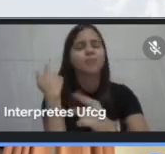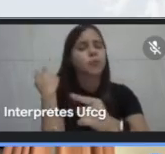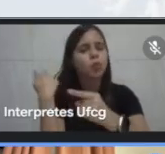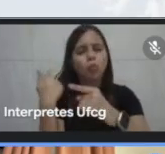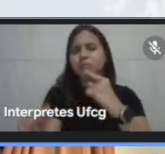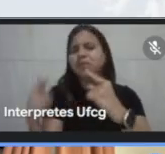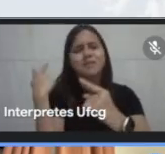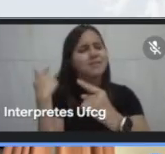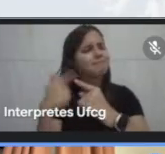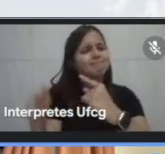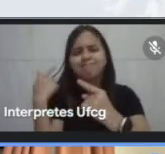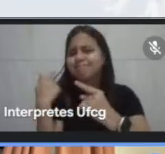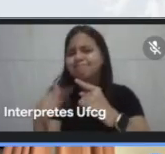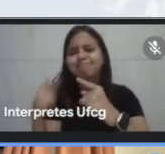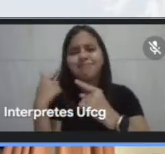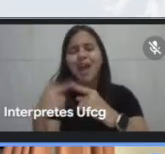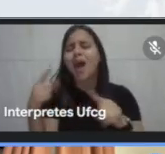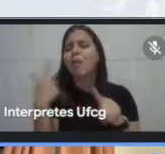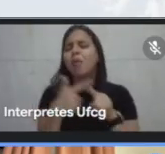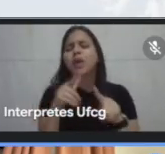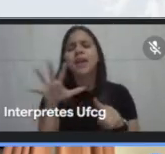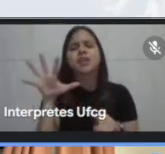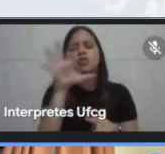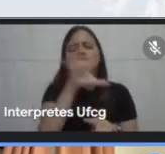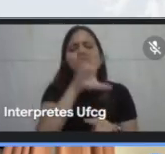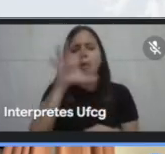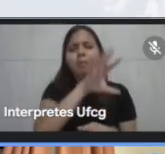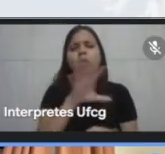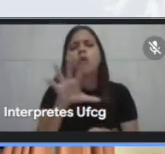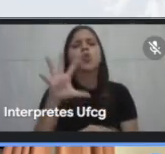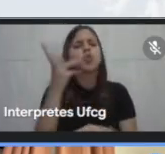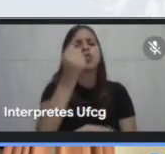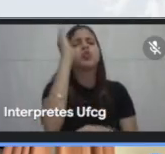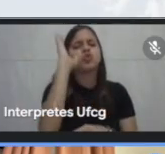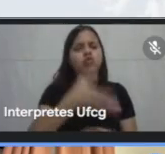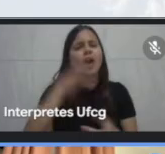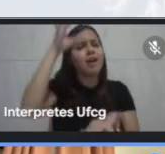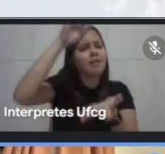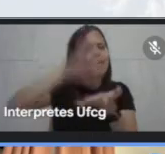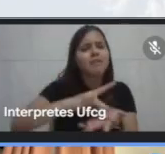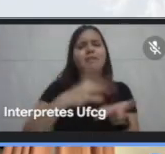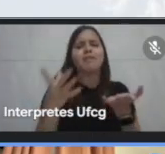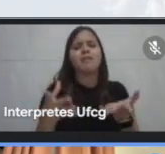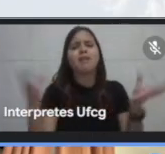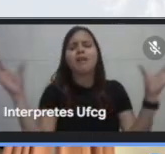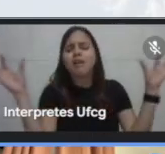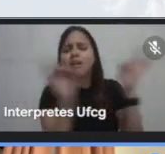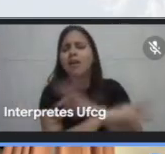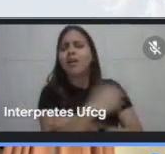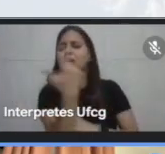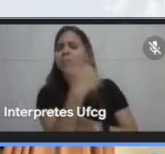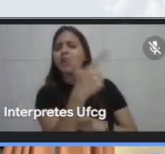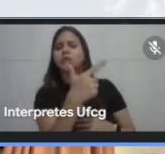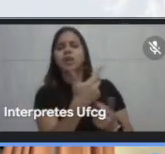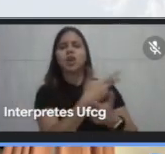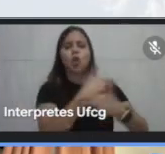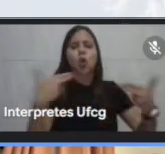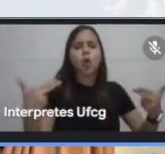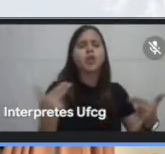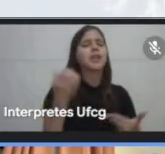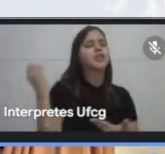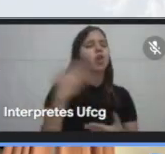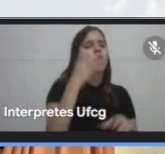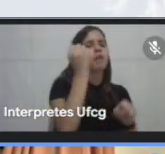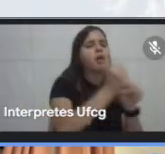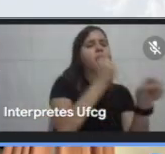porque toda a região de Washington ela já é consolidada. Ela não existe novas áreas para que aquelas construções ocorram,